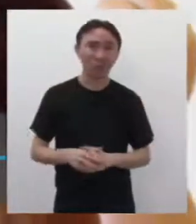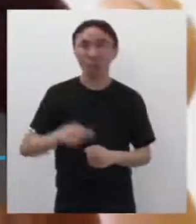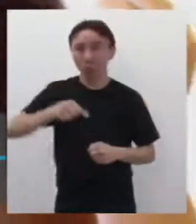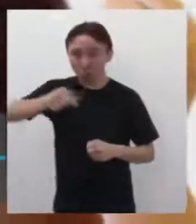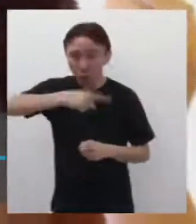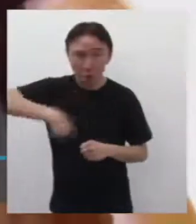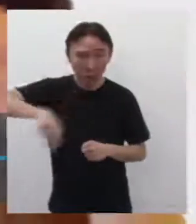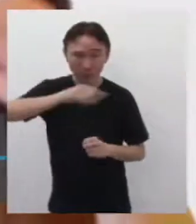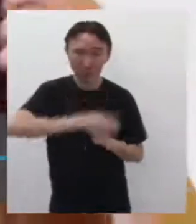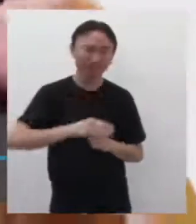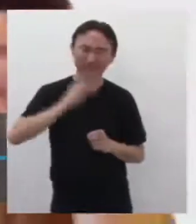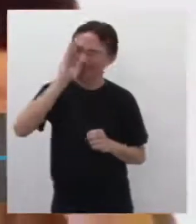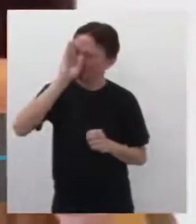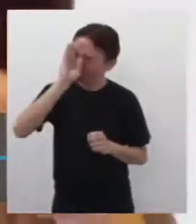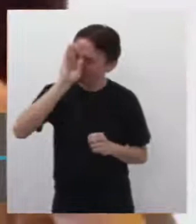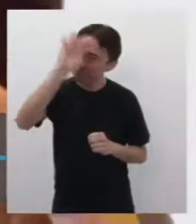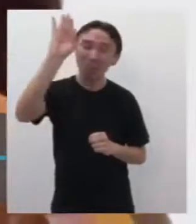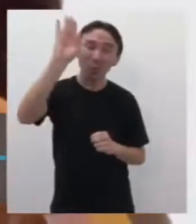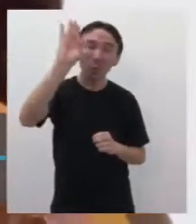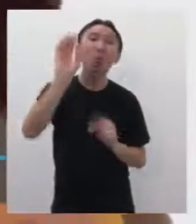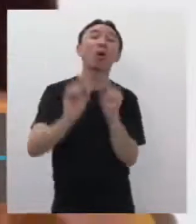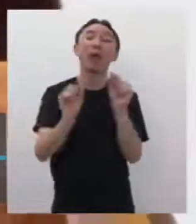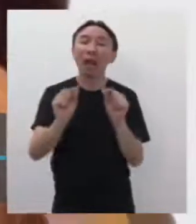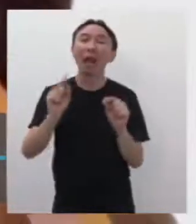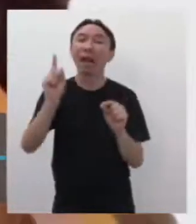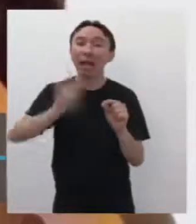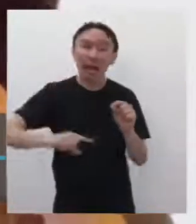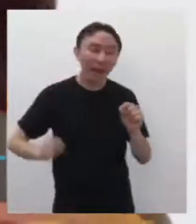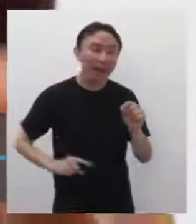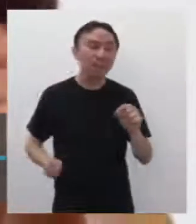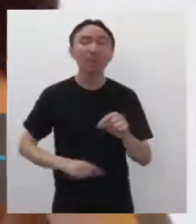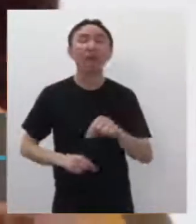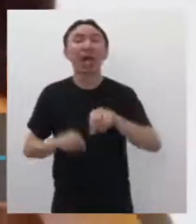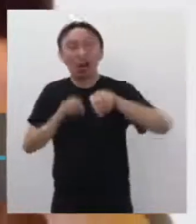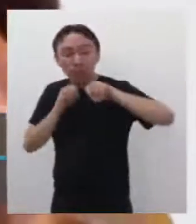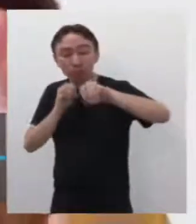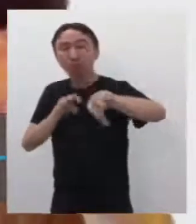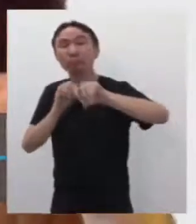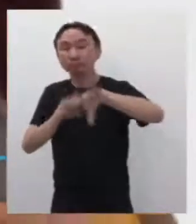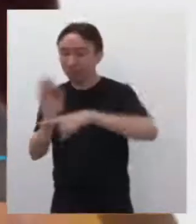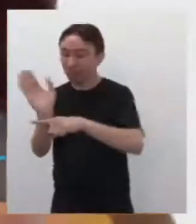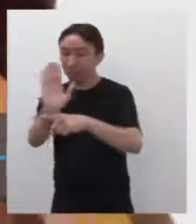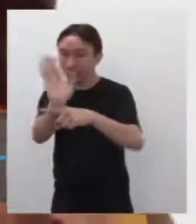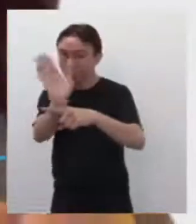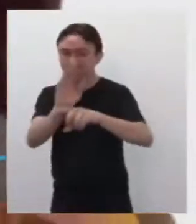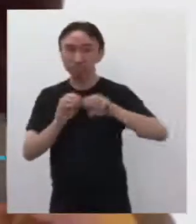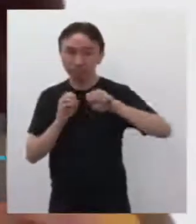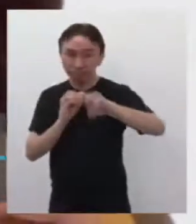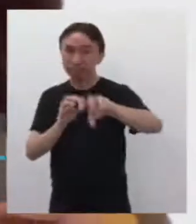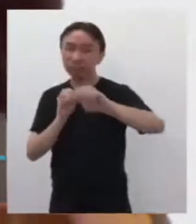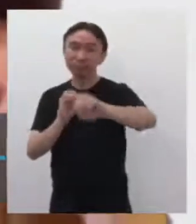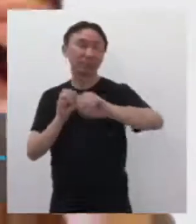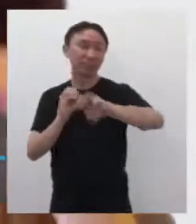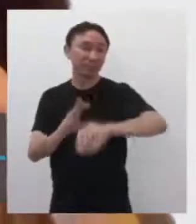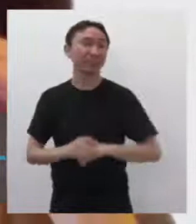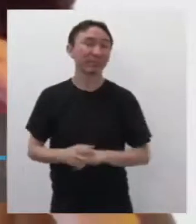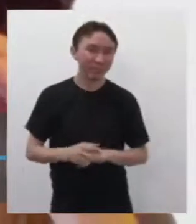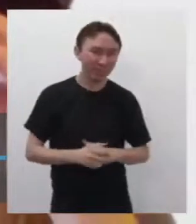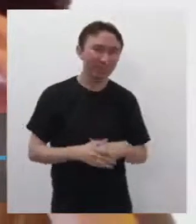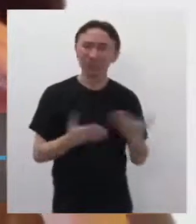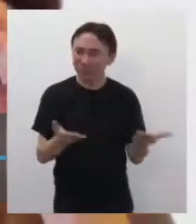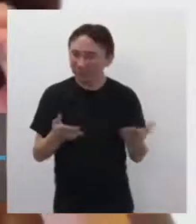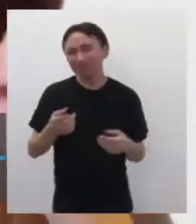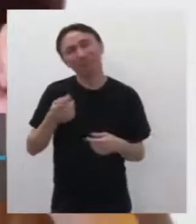gente acredita nessa pedagogia, mas a gente acredita nos testes, né, que elas chamam de testes de verificação, que são